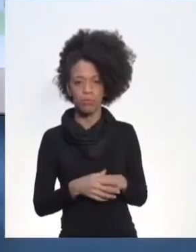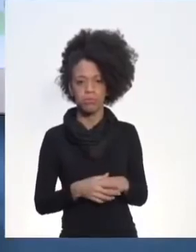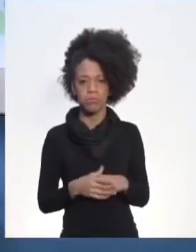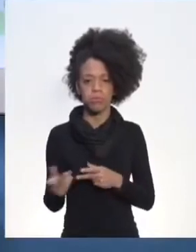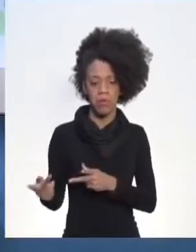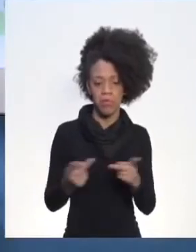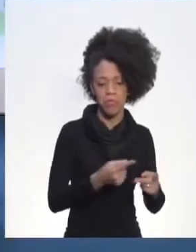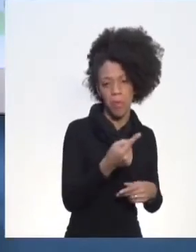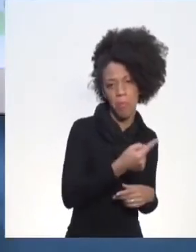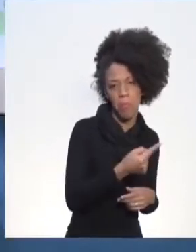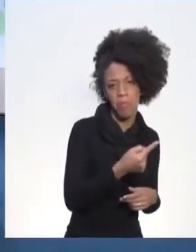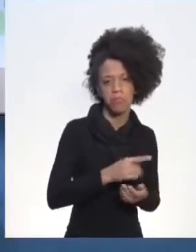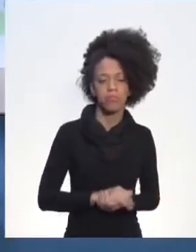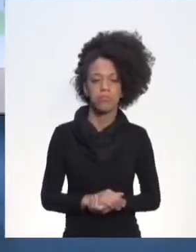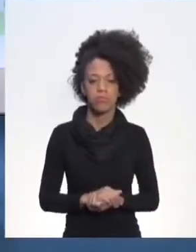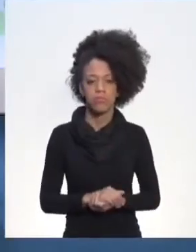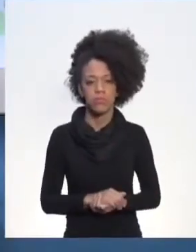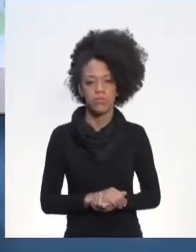Tá.